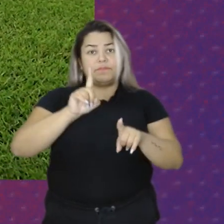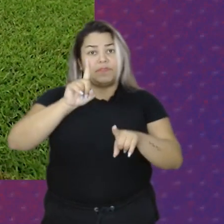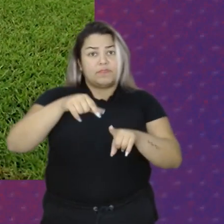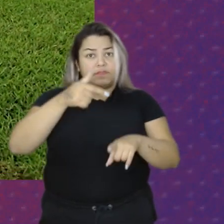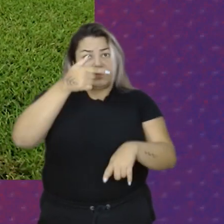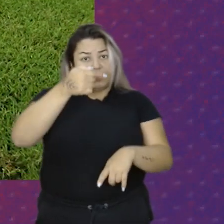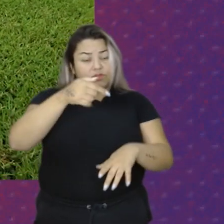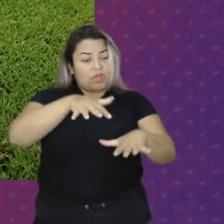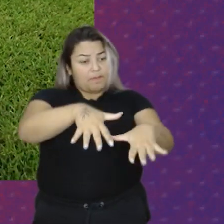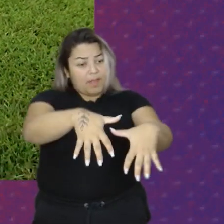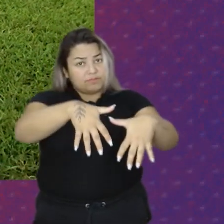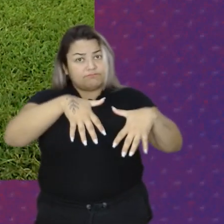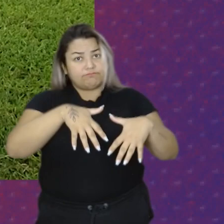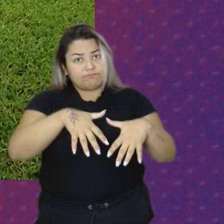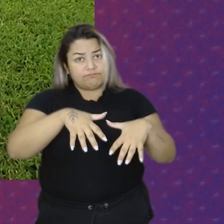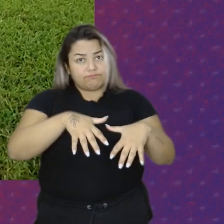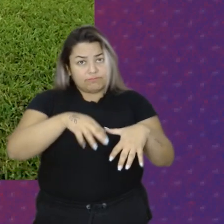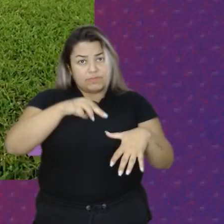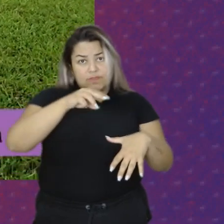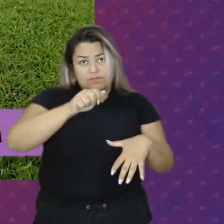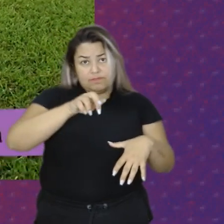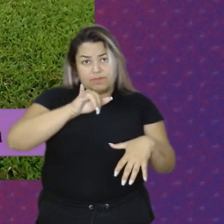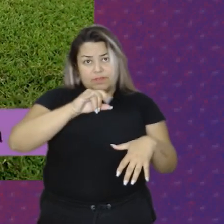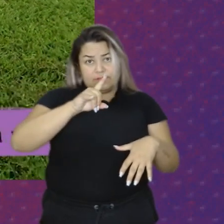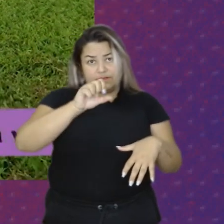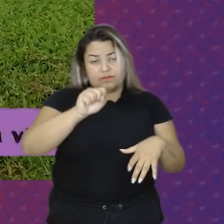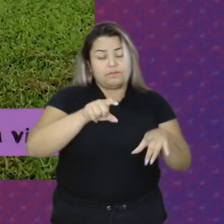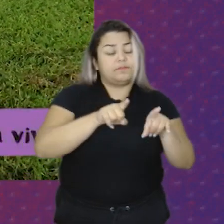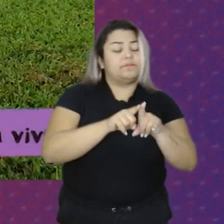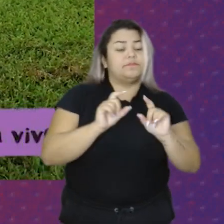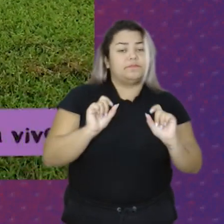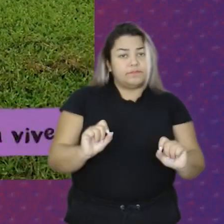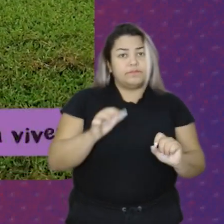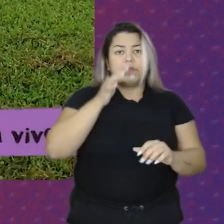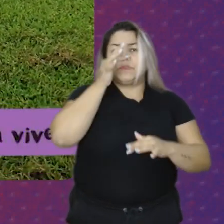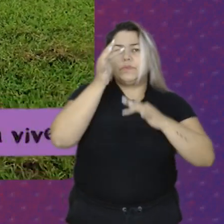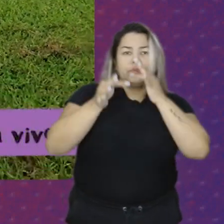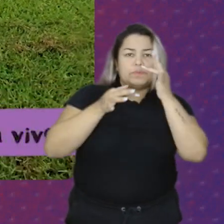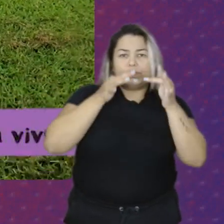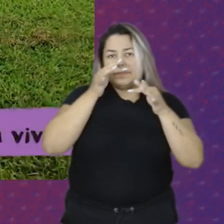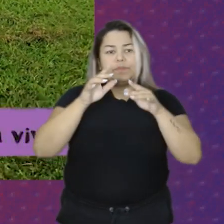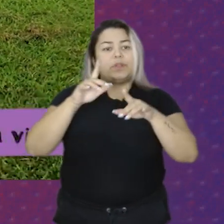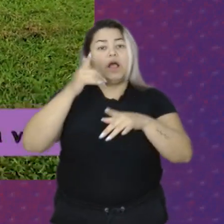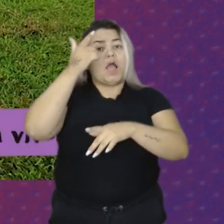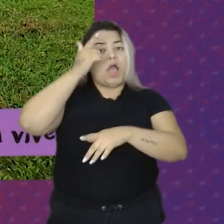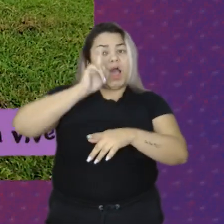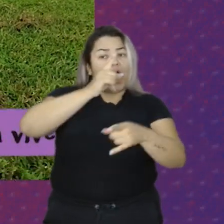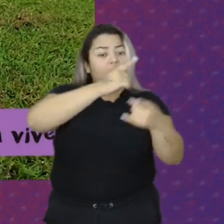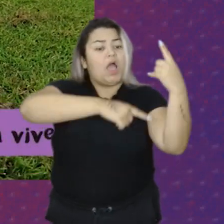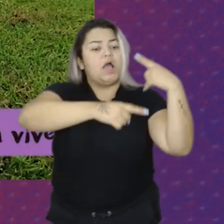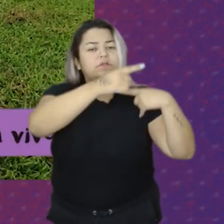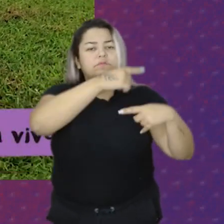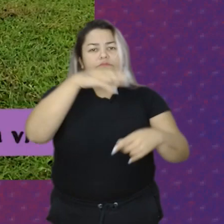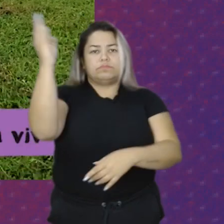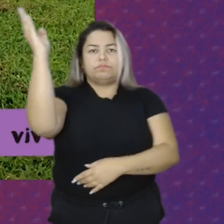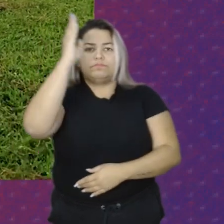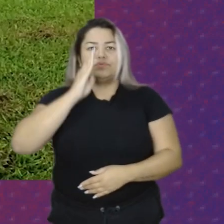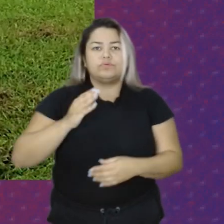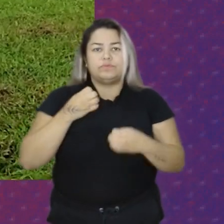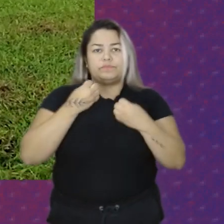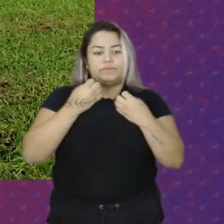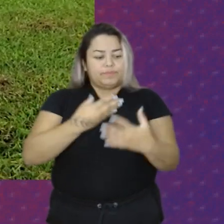7ª Marcha das Margaridas, levando o lema Margaridas em Marcha pela reconstrução do Brasil e pelo bem